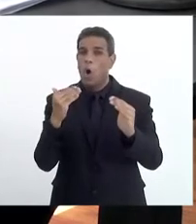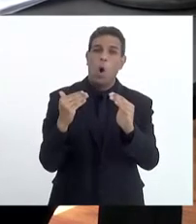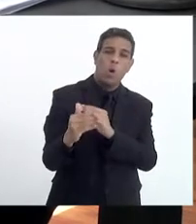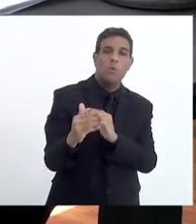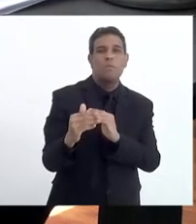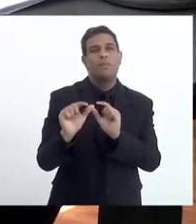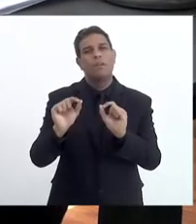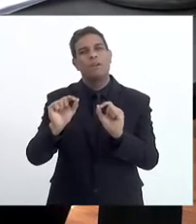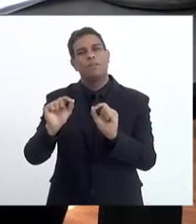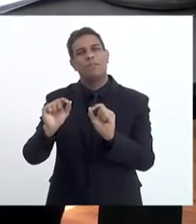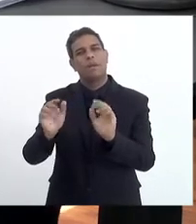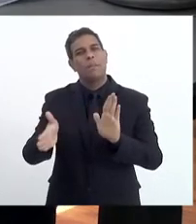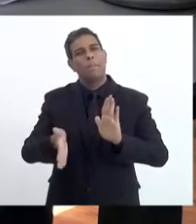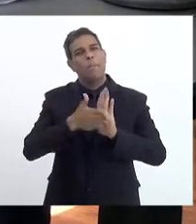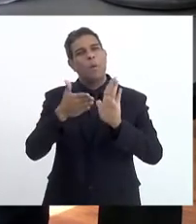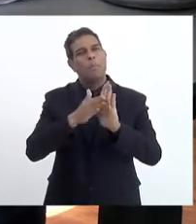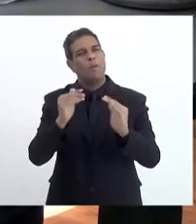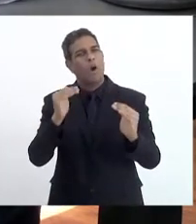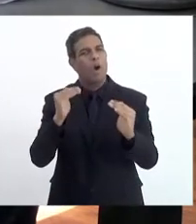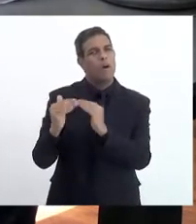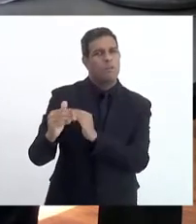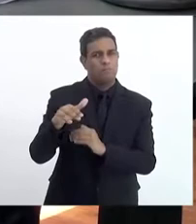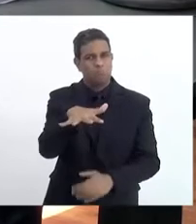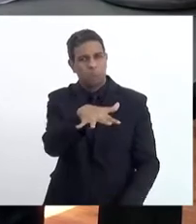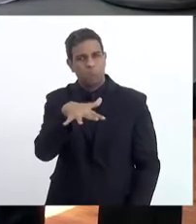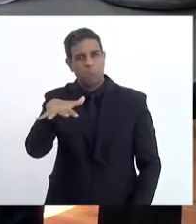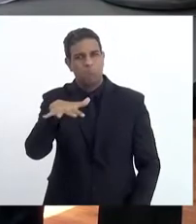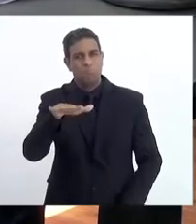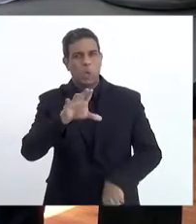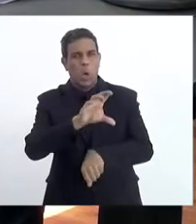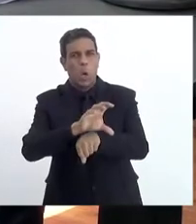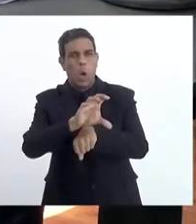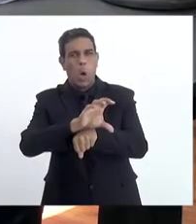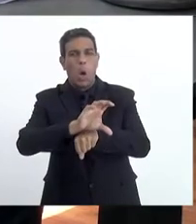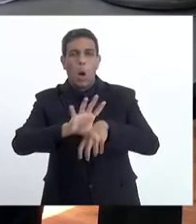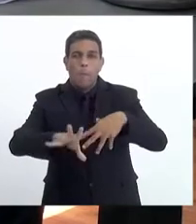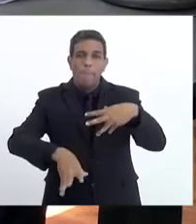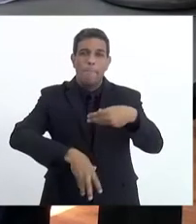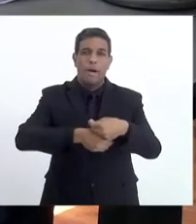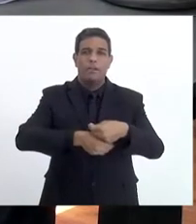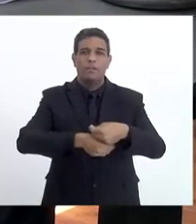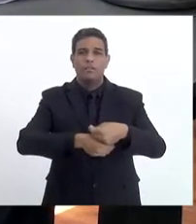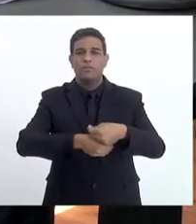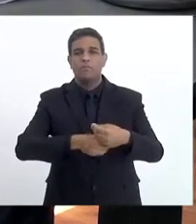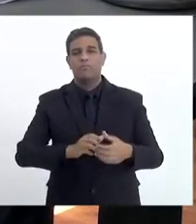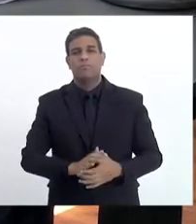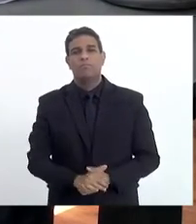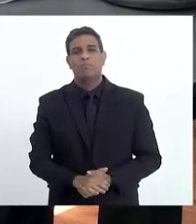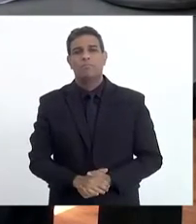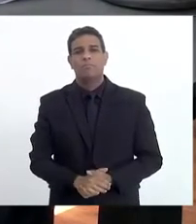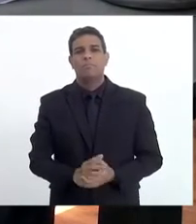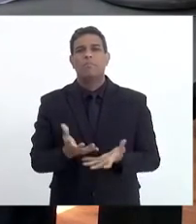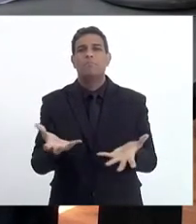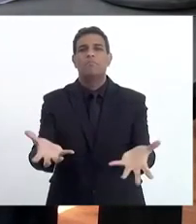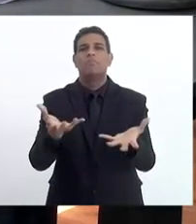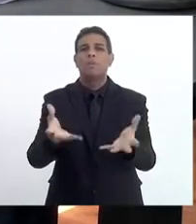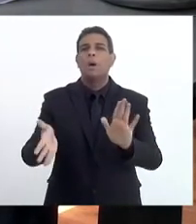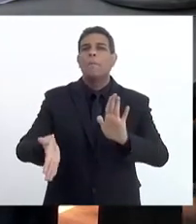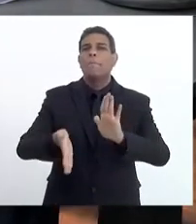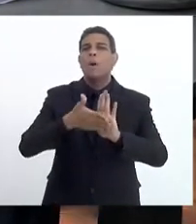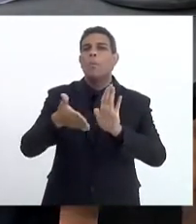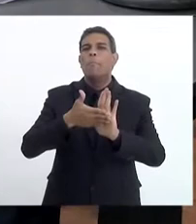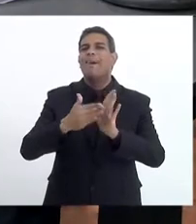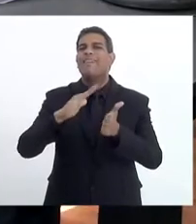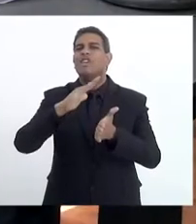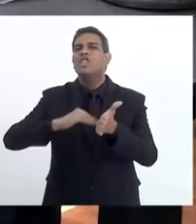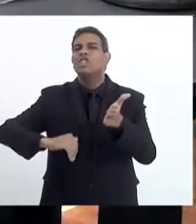dizer, uma proposta apenas. De constitucionalidade com emendas. Eu quero propor, deputado Luiz Paulo, para retirar